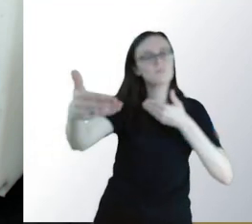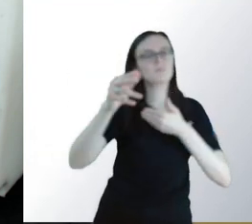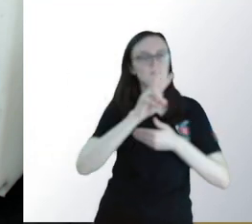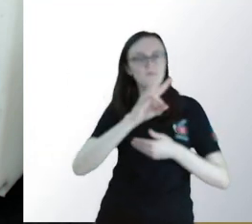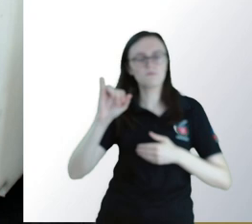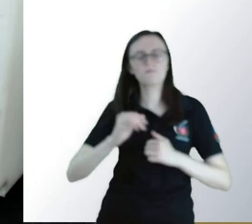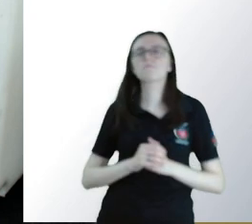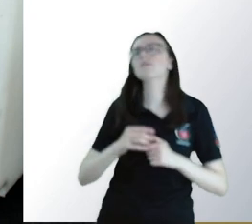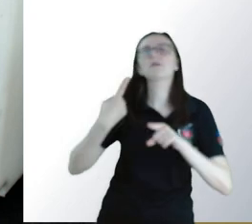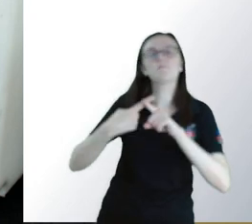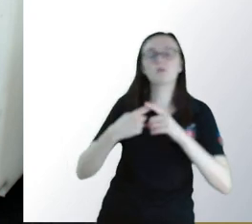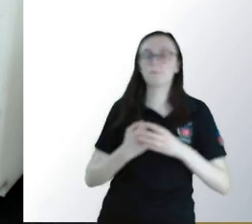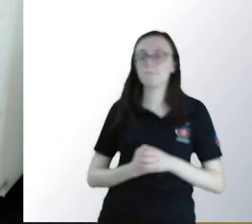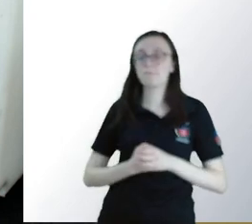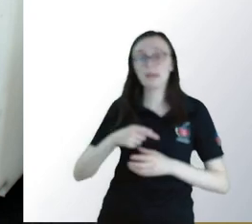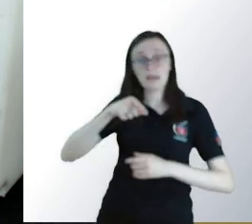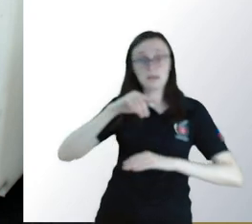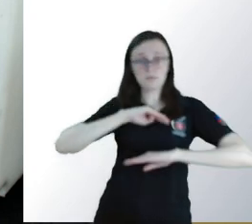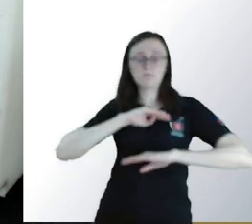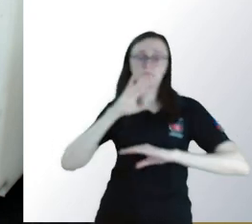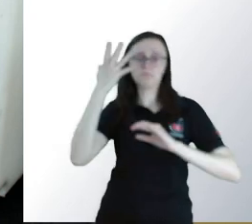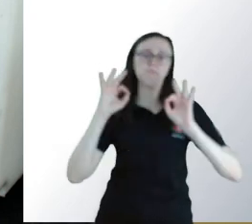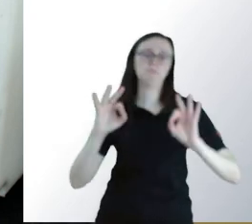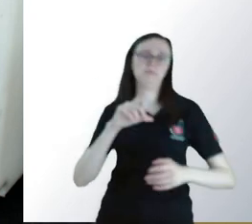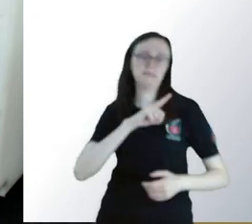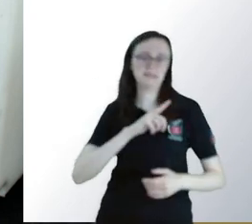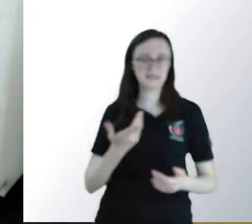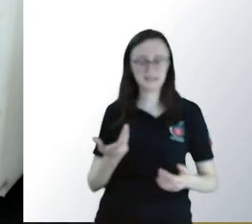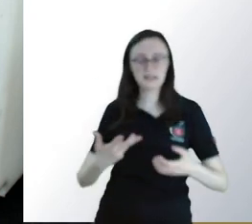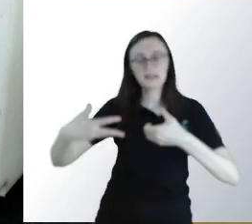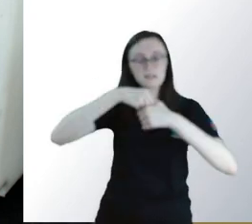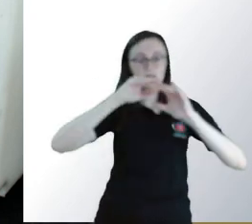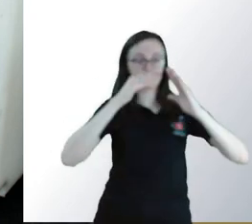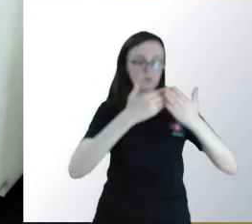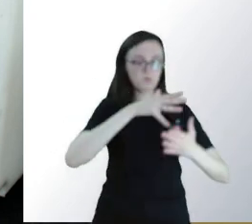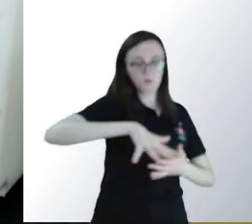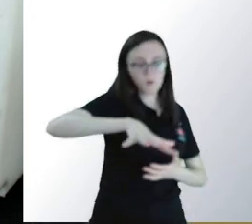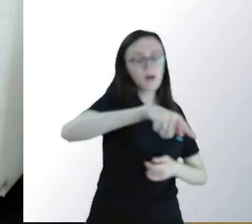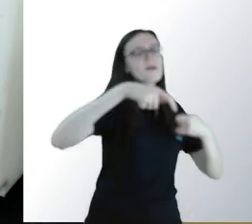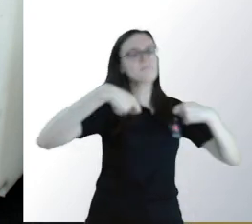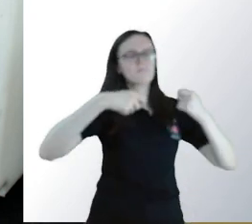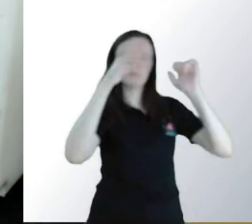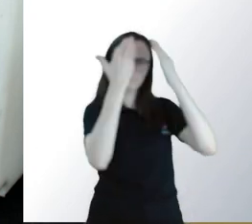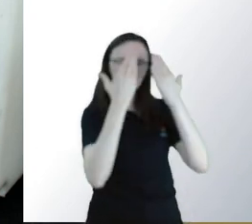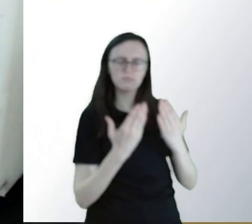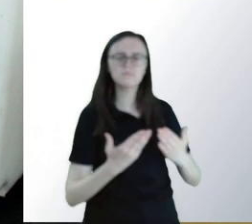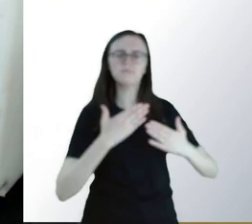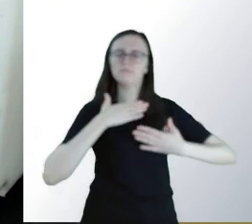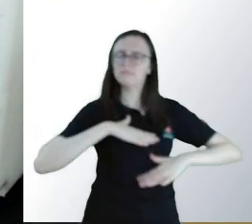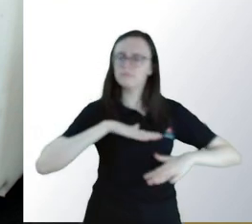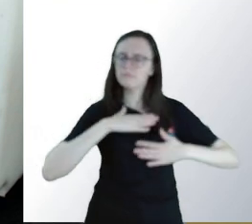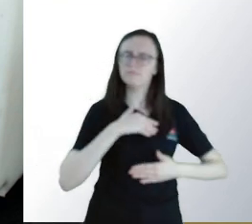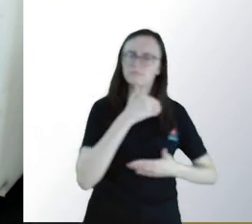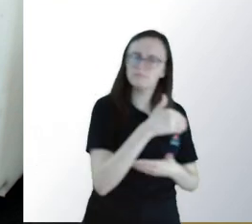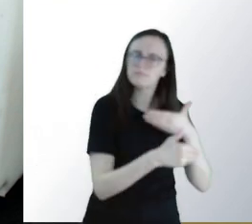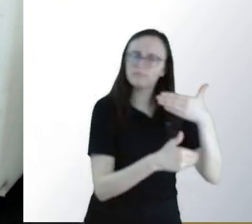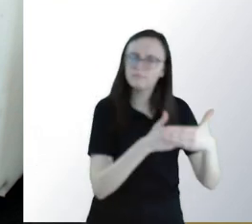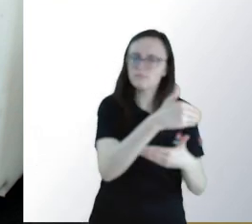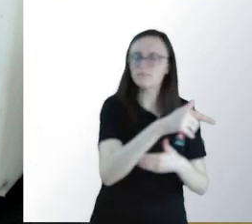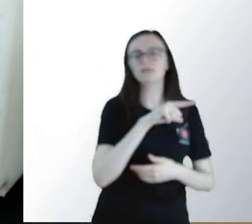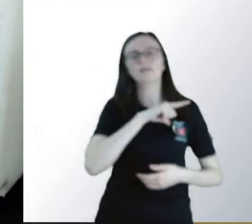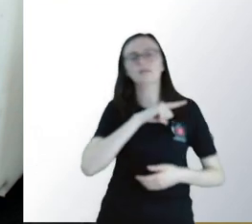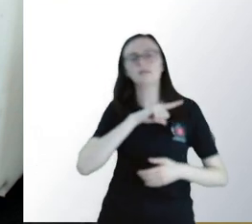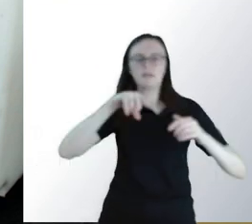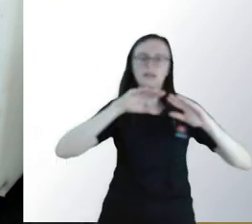a serem feitos. Por quê? Porque a situação ocorre, se ocorrer dentro do ambiente escolar, ela precisa ser analisada com cautela